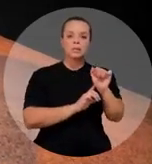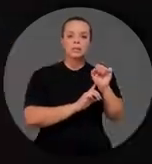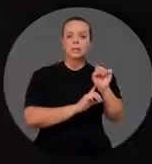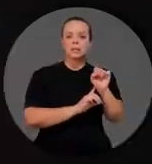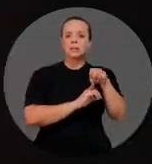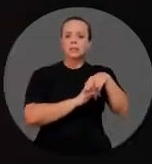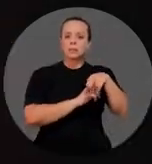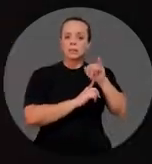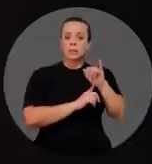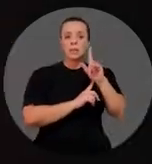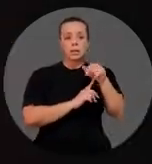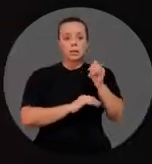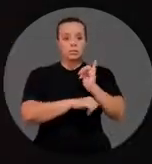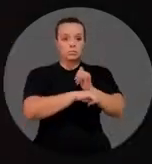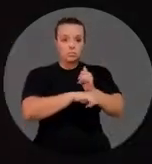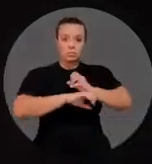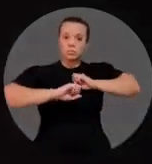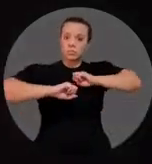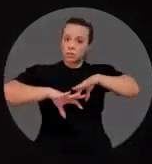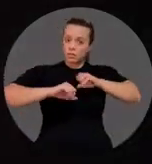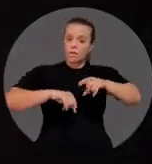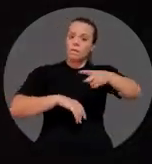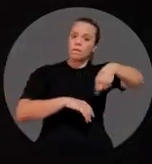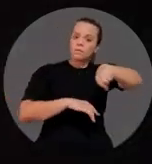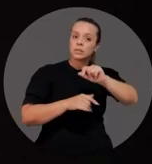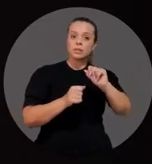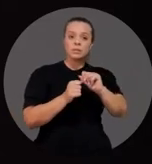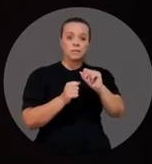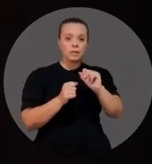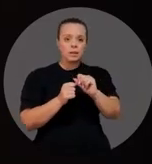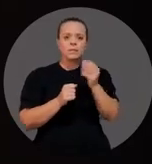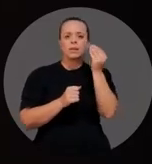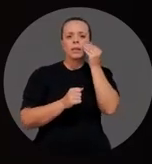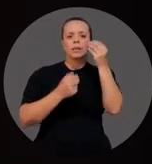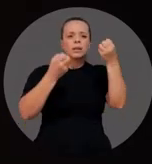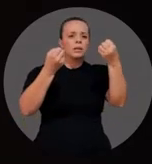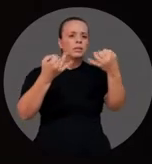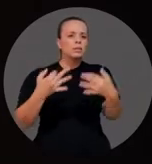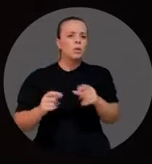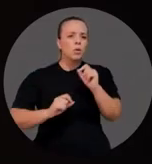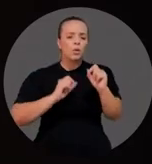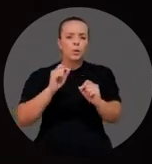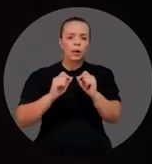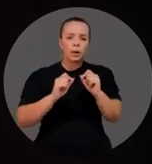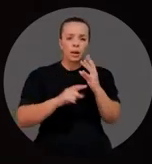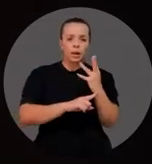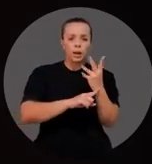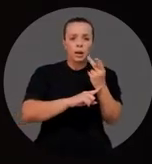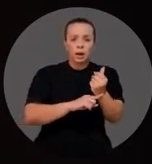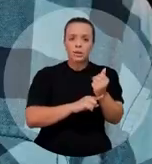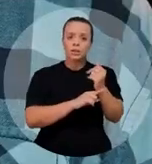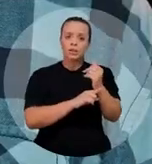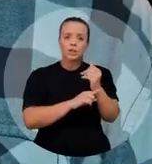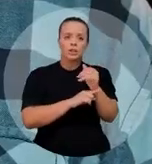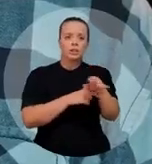um web documentário educativo que vocês fizeram para explicar sobre criptoarte e